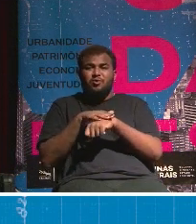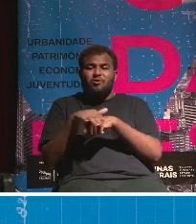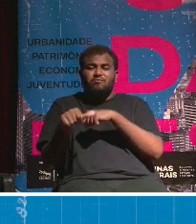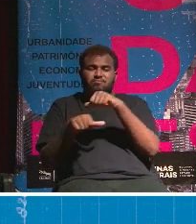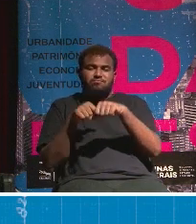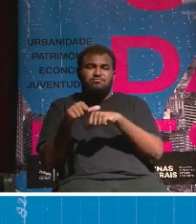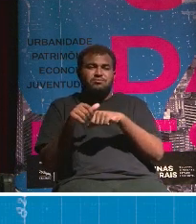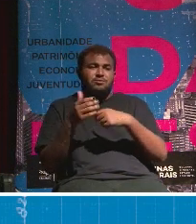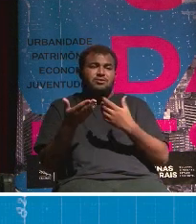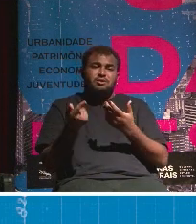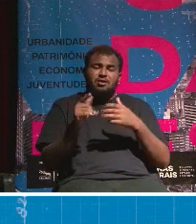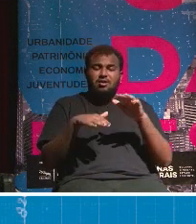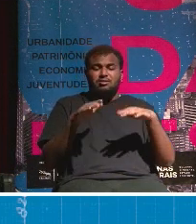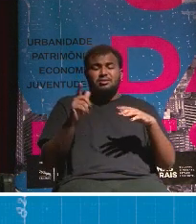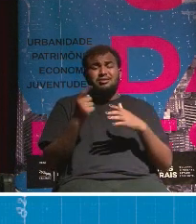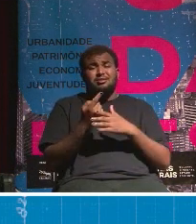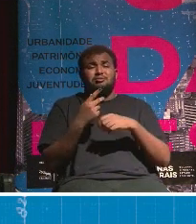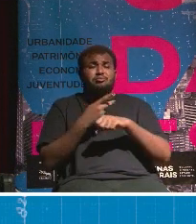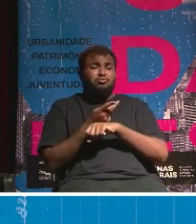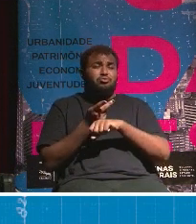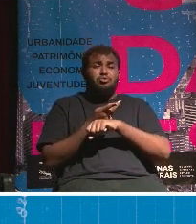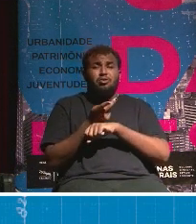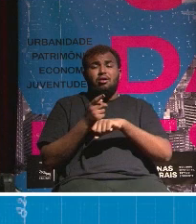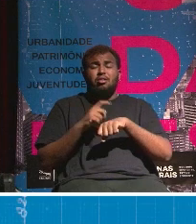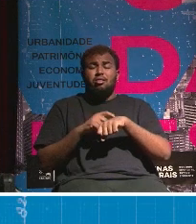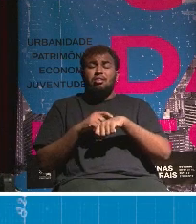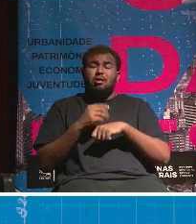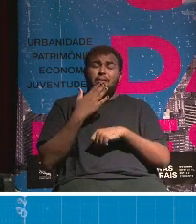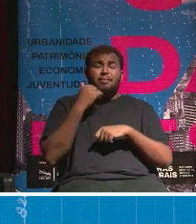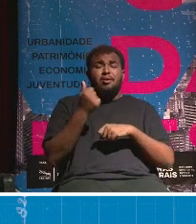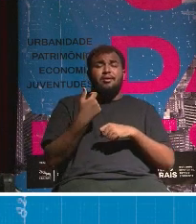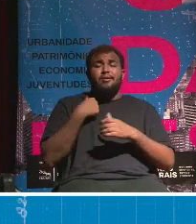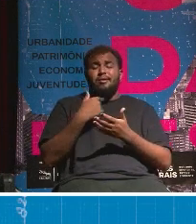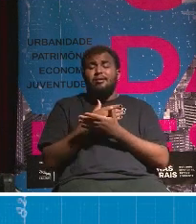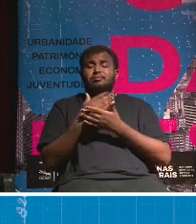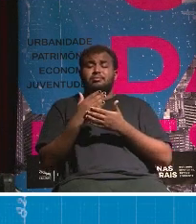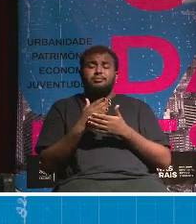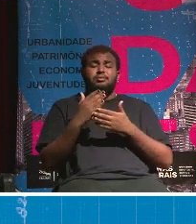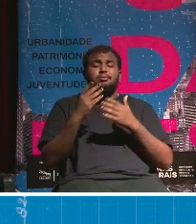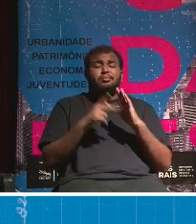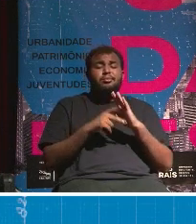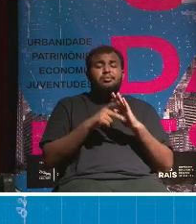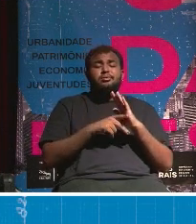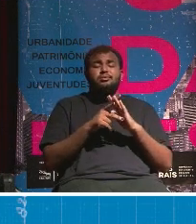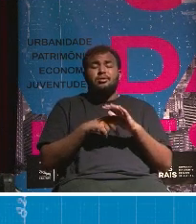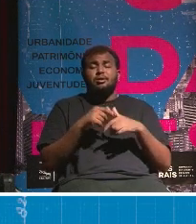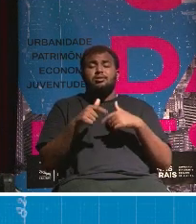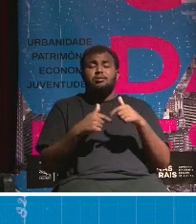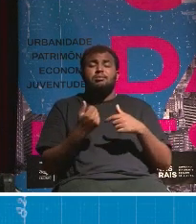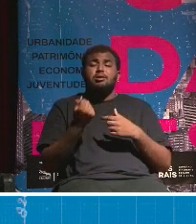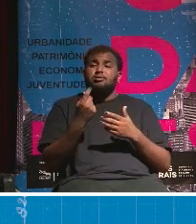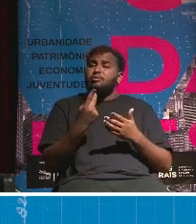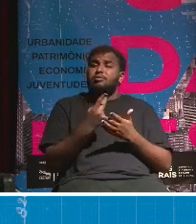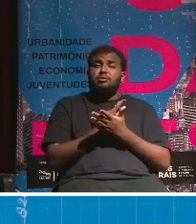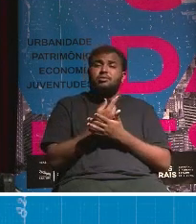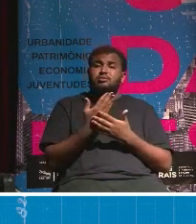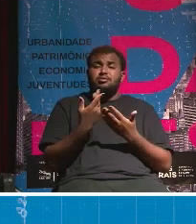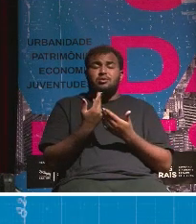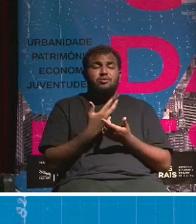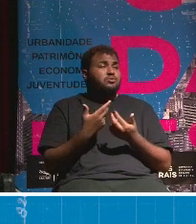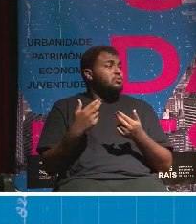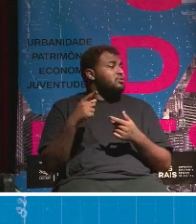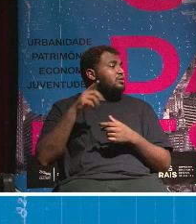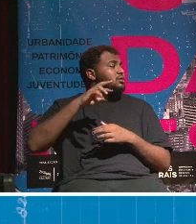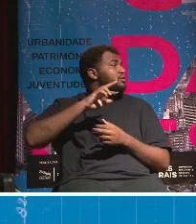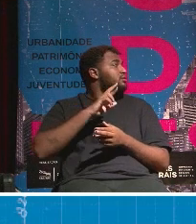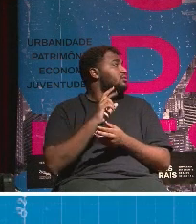consequência. Então, às vezes, a gente fica procurando o tempo melhor para iniciar um trabalho, um projeto, uma iniciativa, e às vezes ela não acontece e fica as coisas